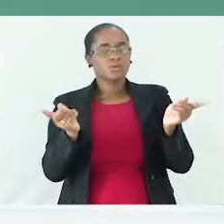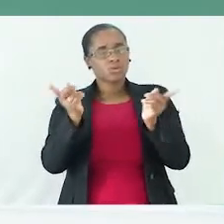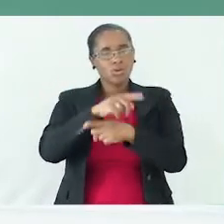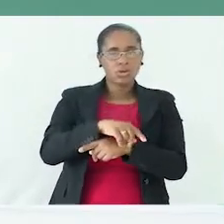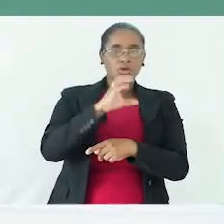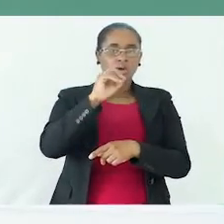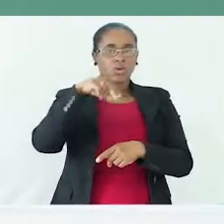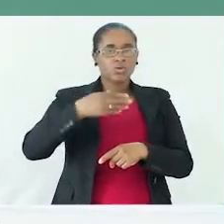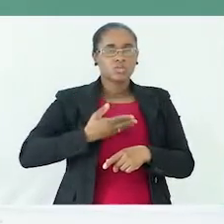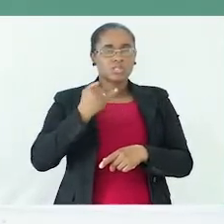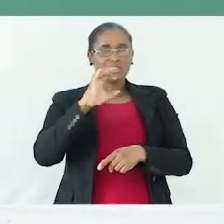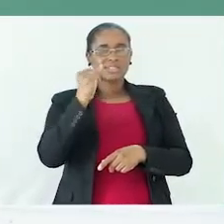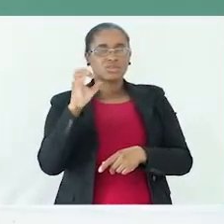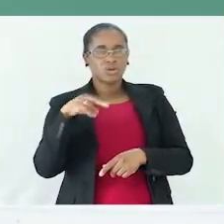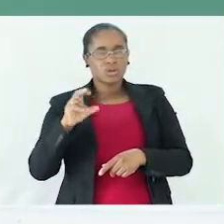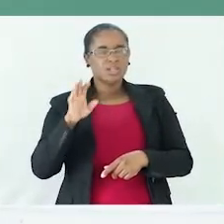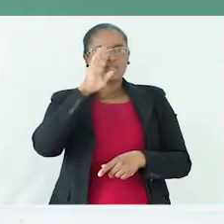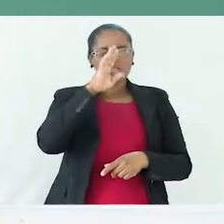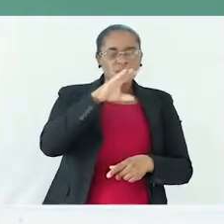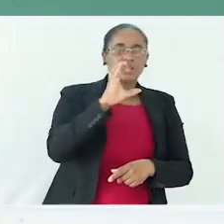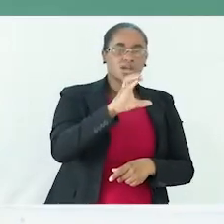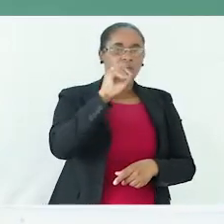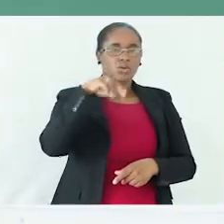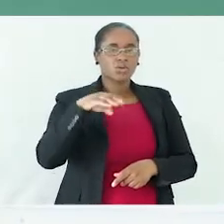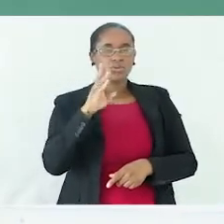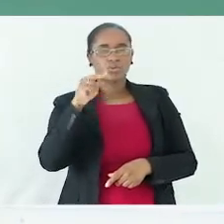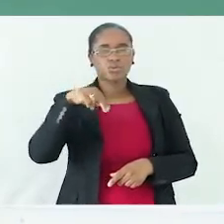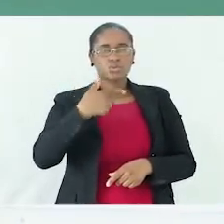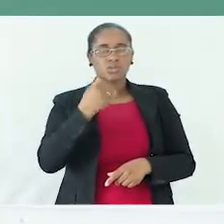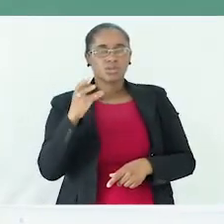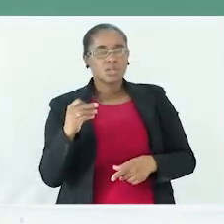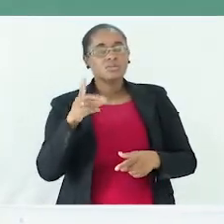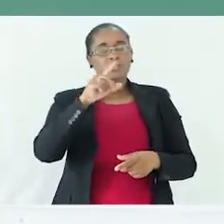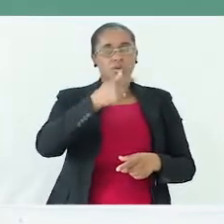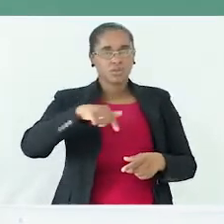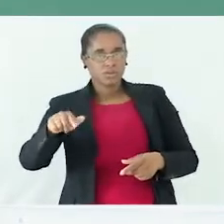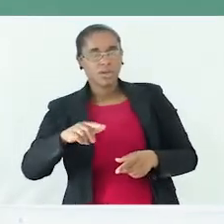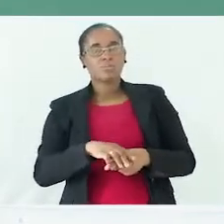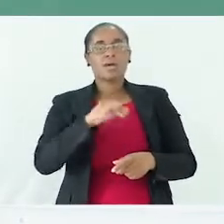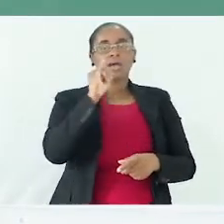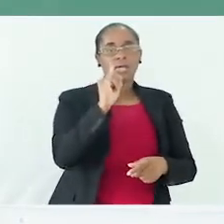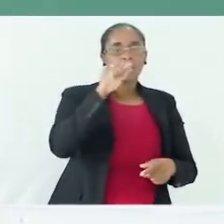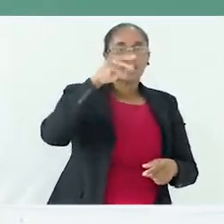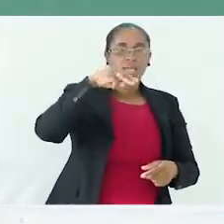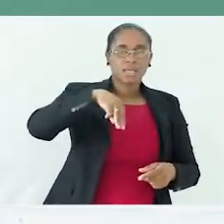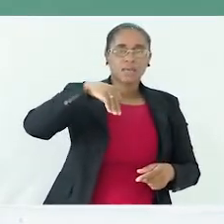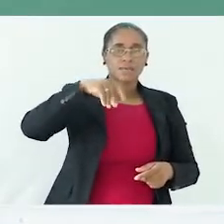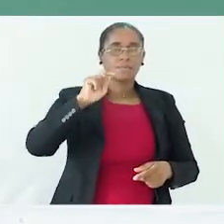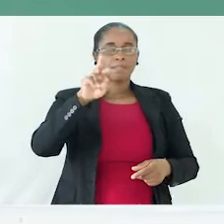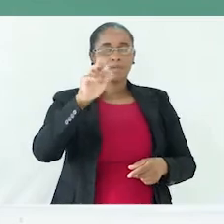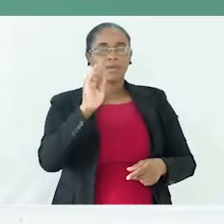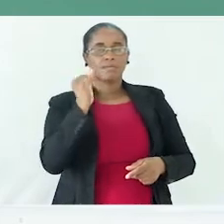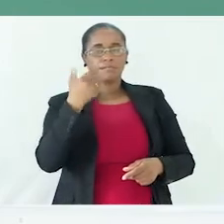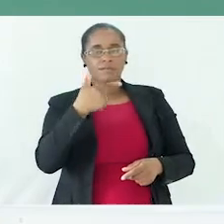no conjuntivo, também nós temos que ir para imperfeito do conjuntivo. Portanto, tudo que é